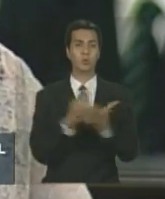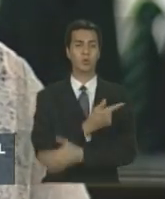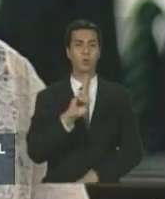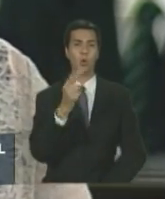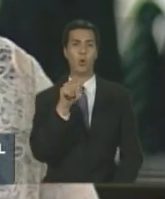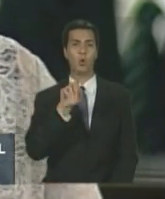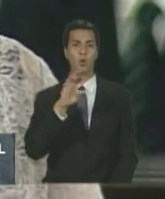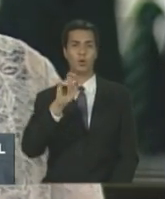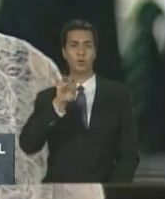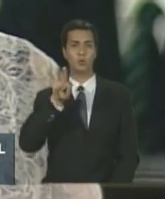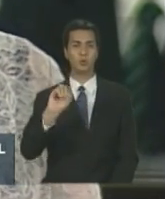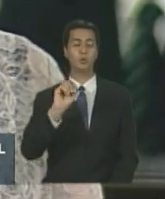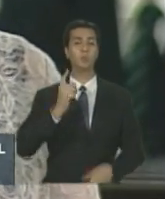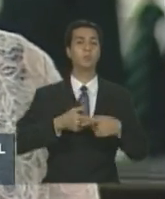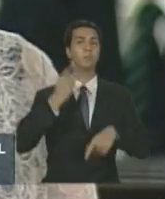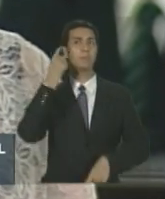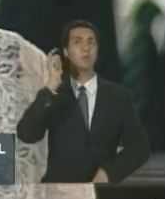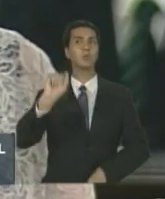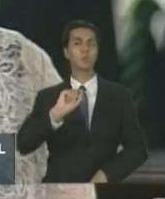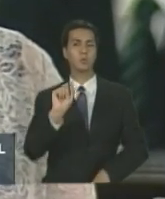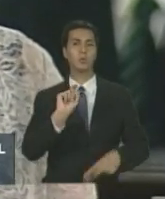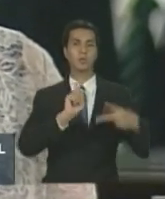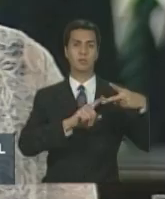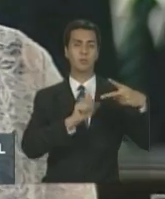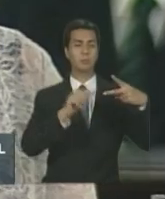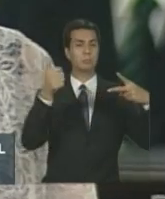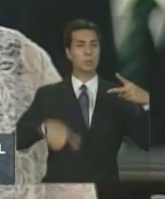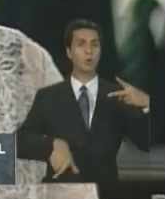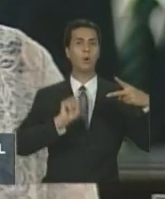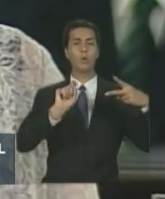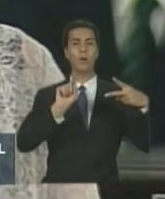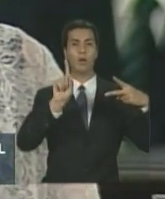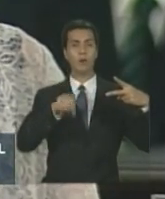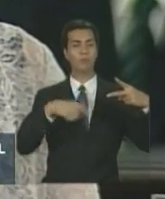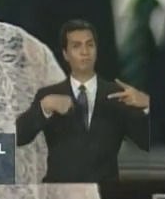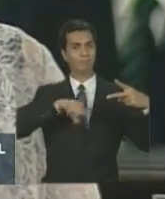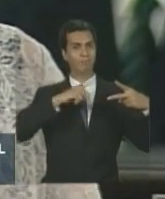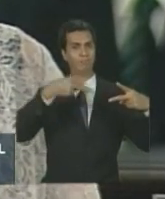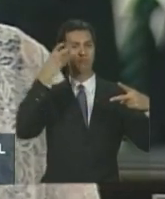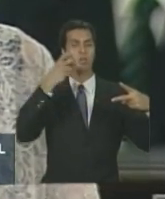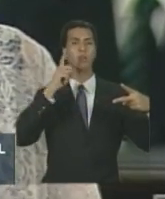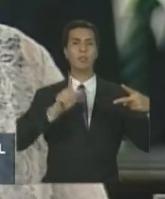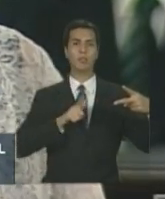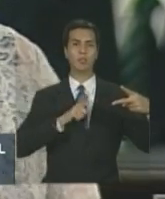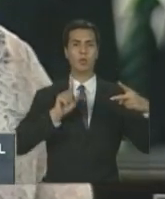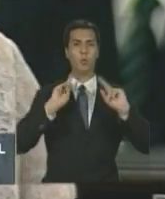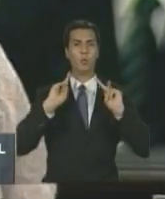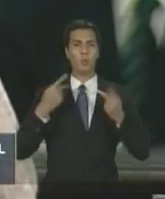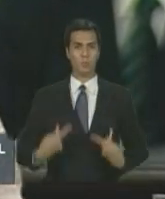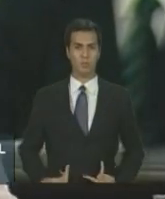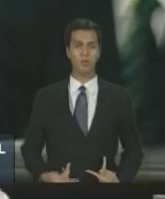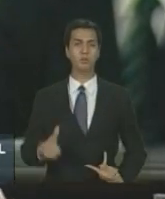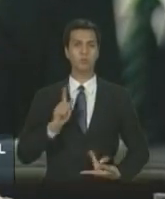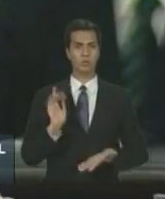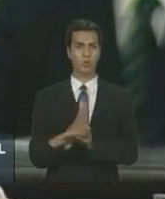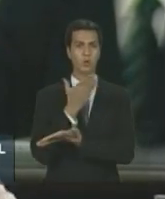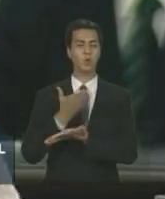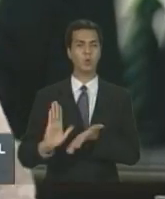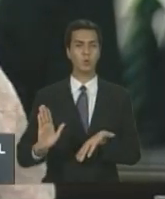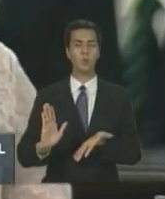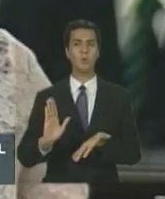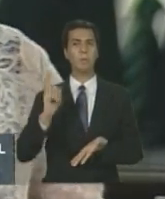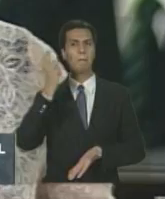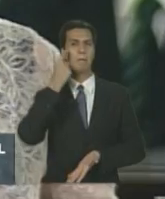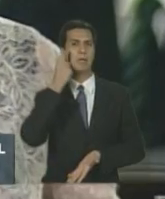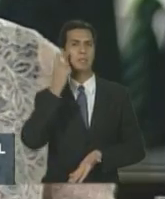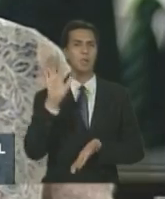que uma parte da humanidade era melhor que a outra. Sem sombra de dúvida, na escravatura nós